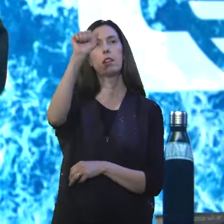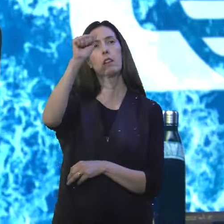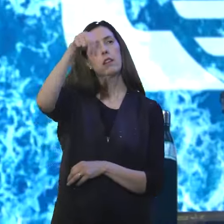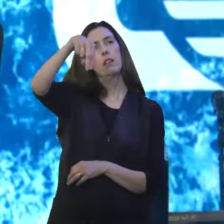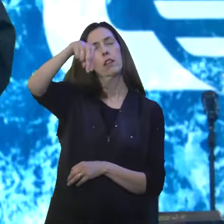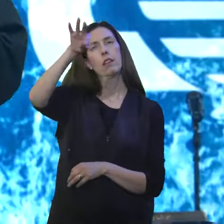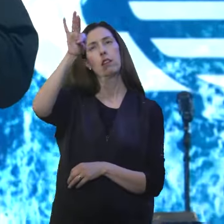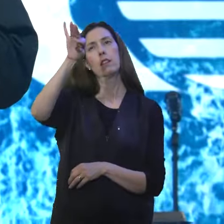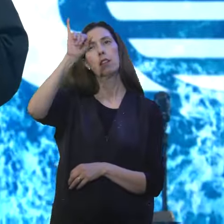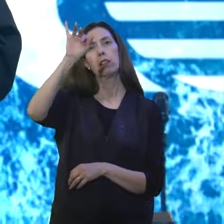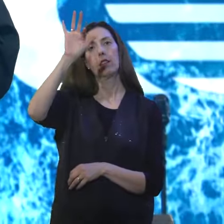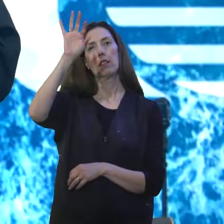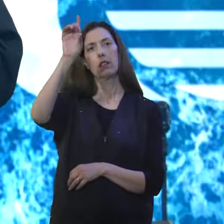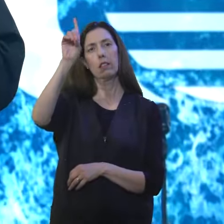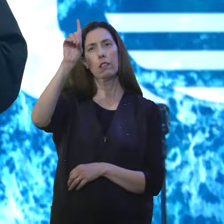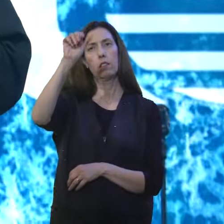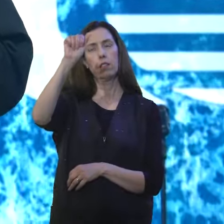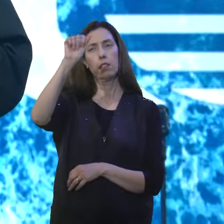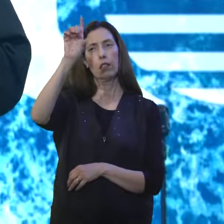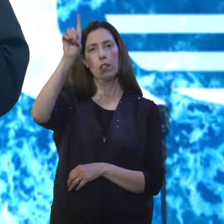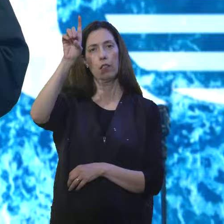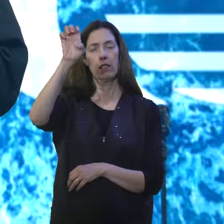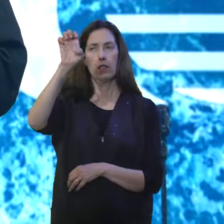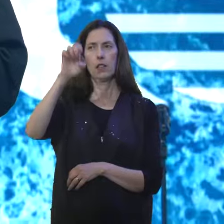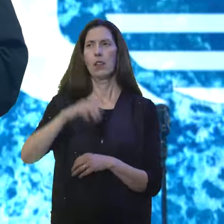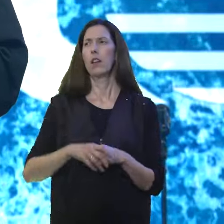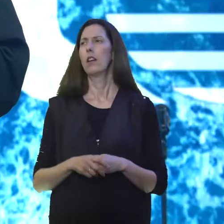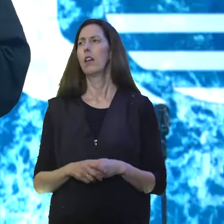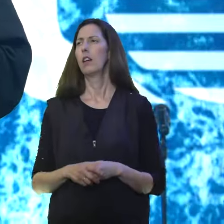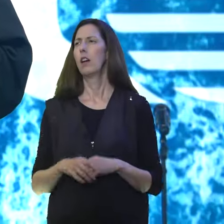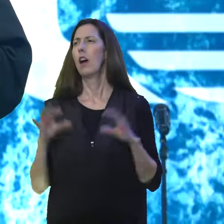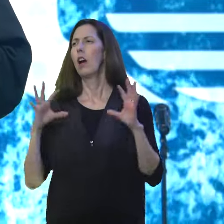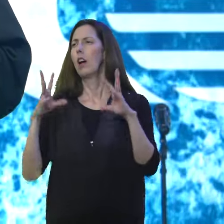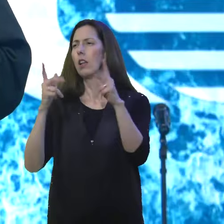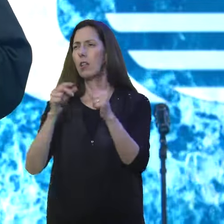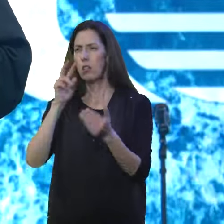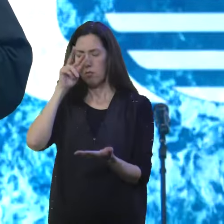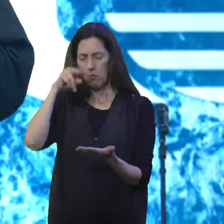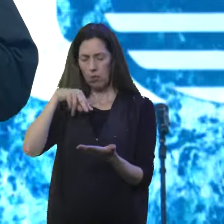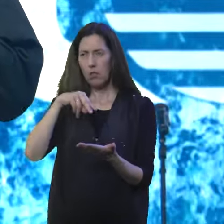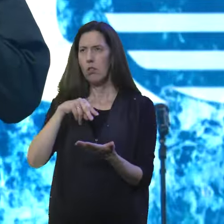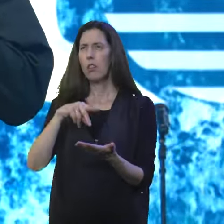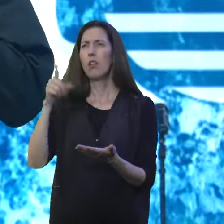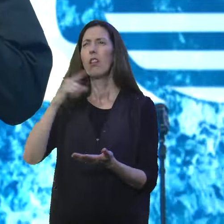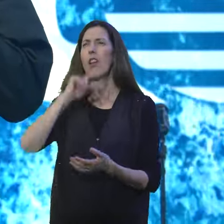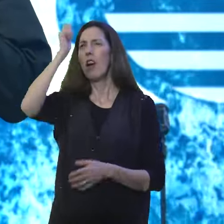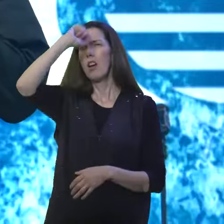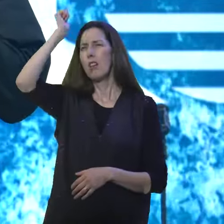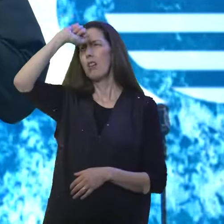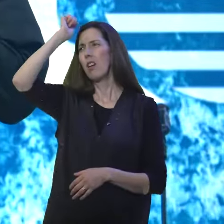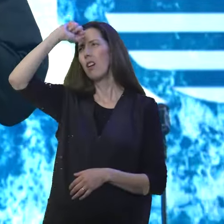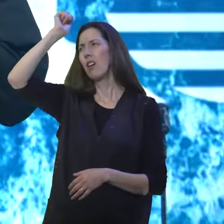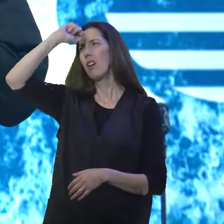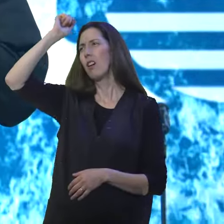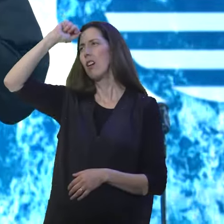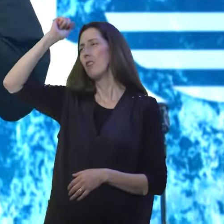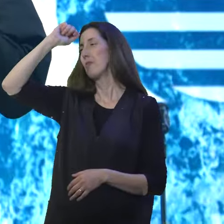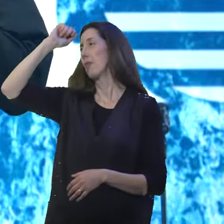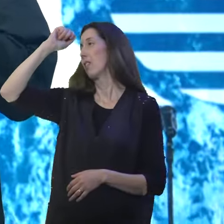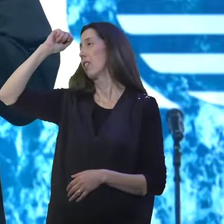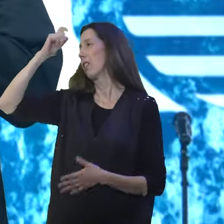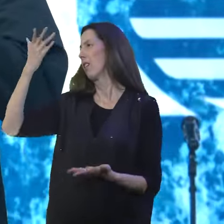Santidade. Faz silêncio agora. Ó, todo mundo de cabeça abaixada. Ó, o cara de boné branco. Veio de boné, um abraço, né,